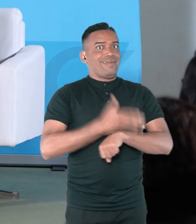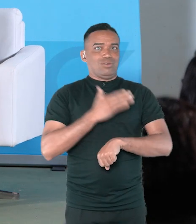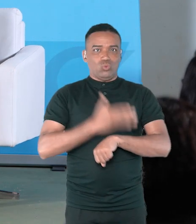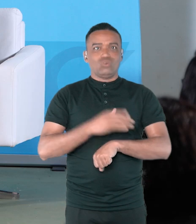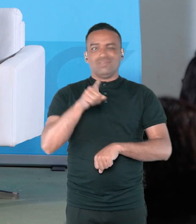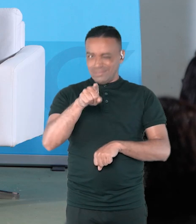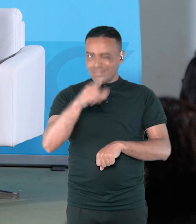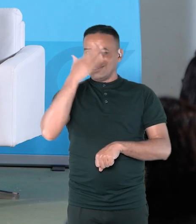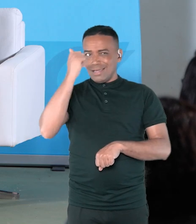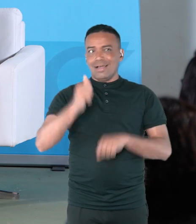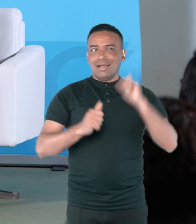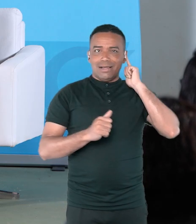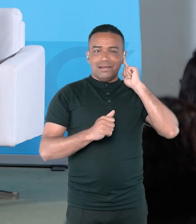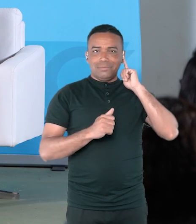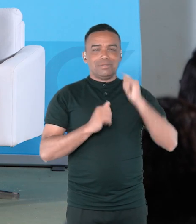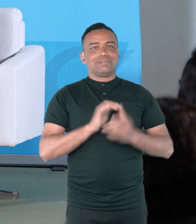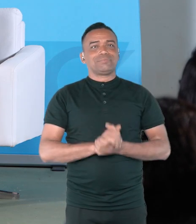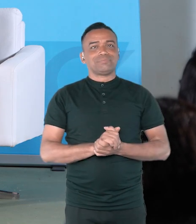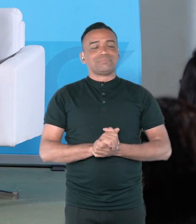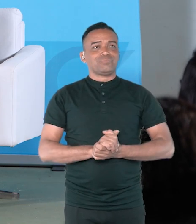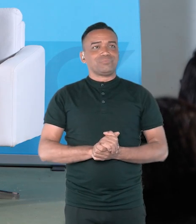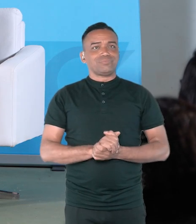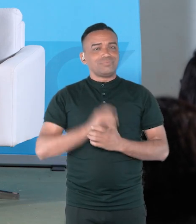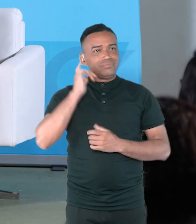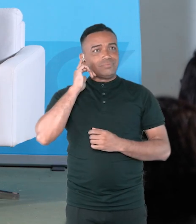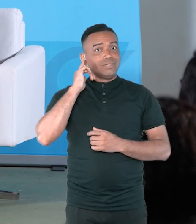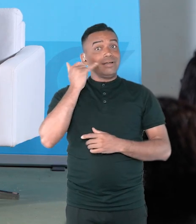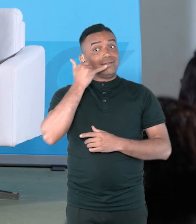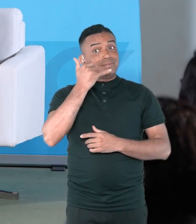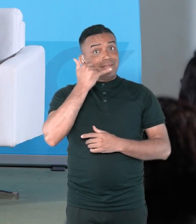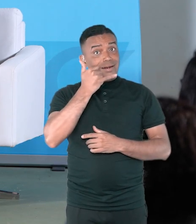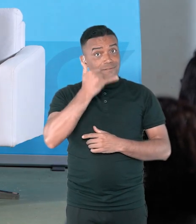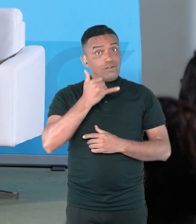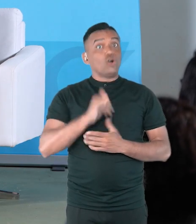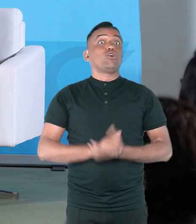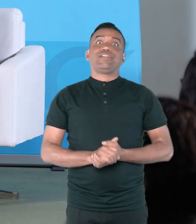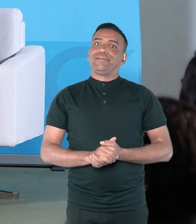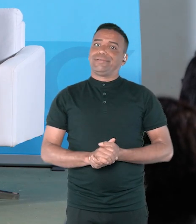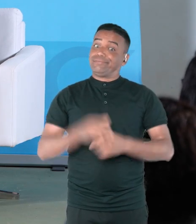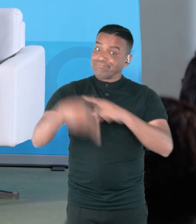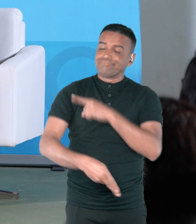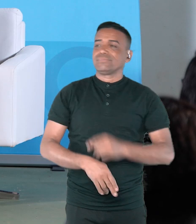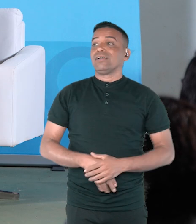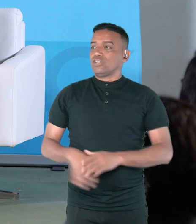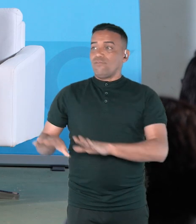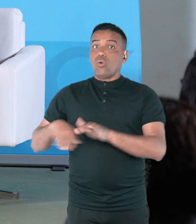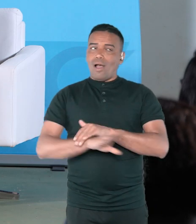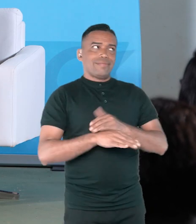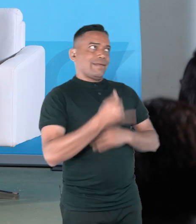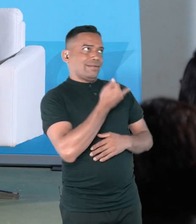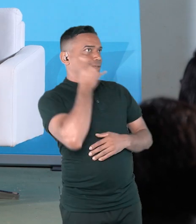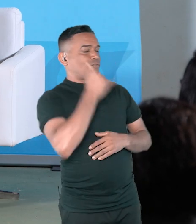faz isso, só ele. Eu falando, escuta. Fica com o celular na mão, vai ficar com a escuta pela metade. Né? Eu já